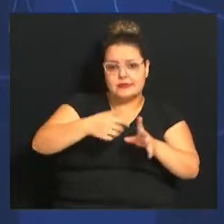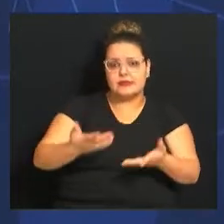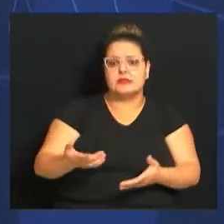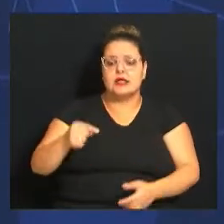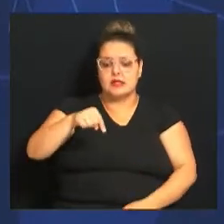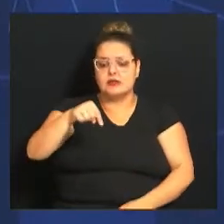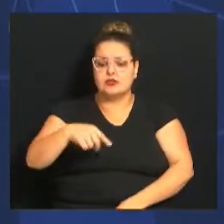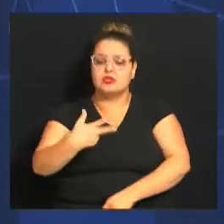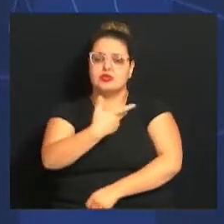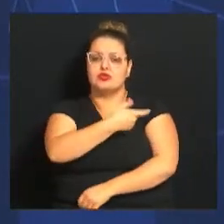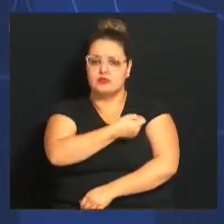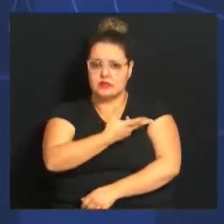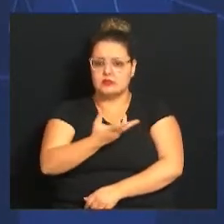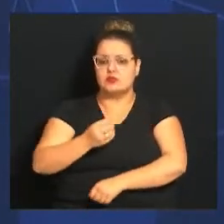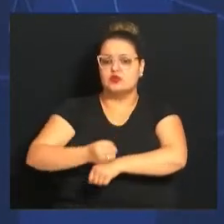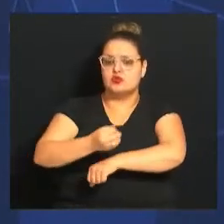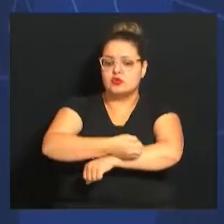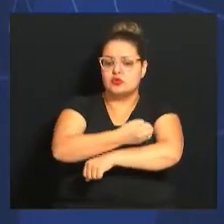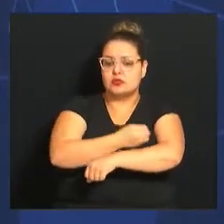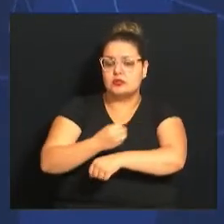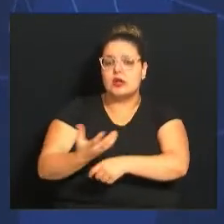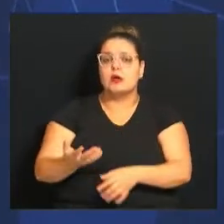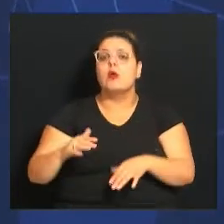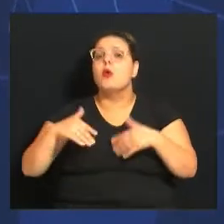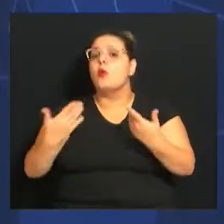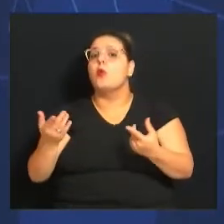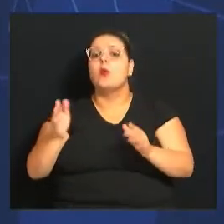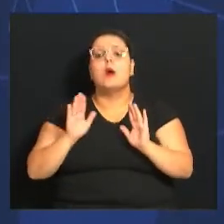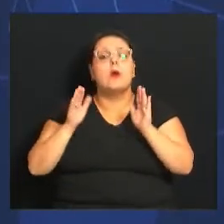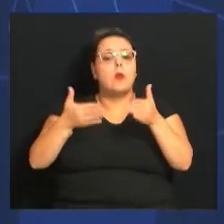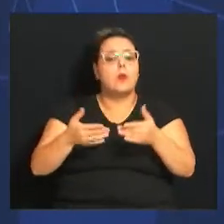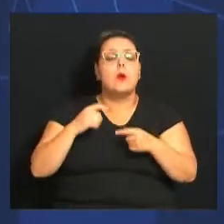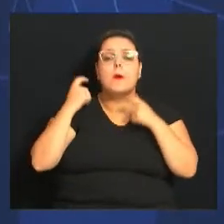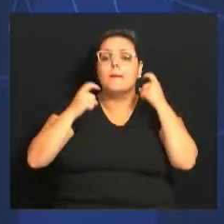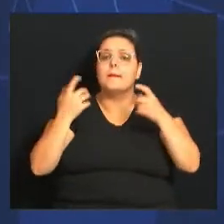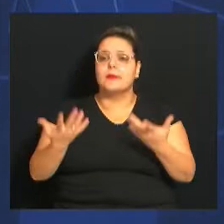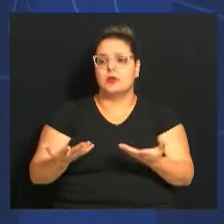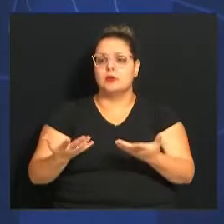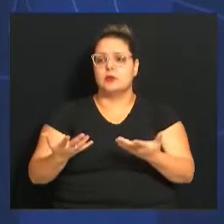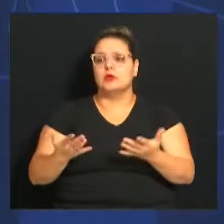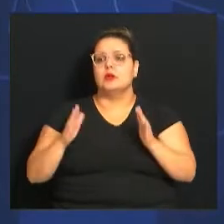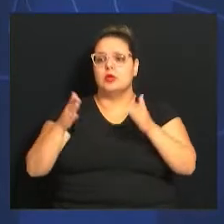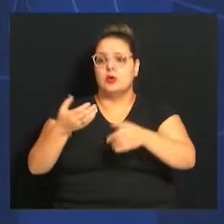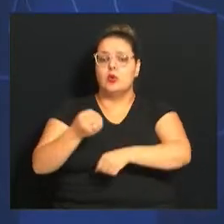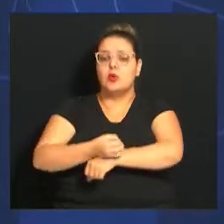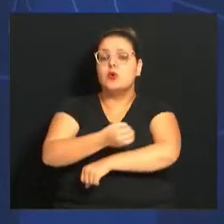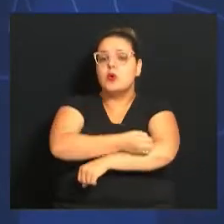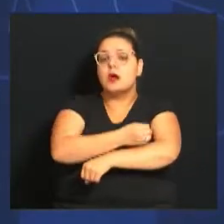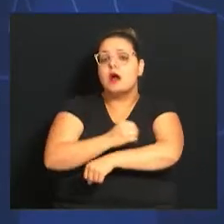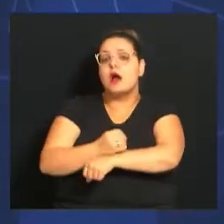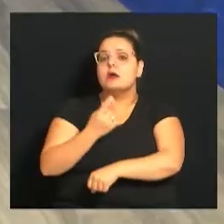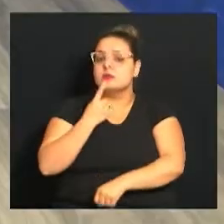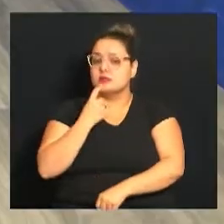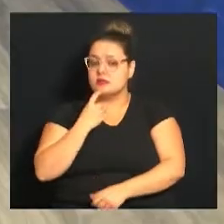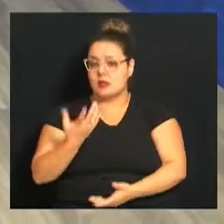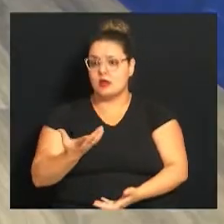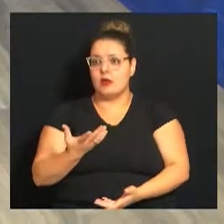nossa cidade, qual que é o público-alvo, qual que é a preocupação em relação a sarampo aqui na cidade,